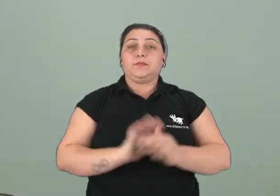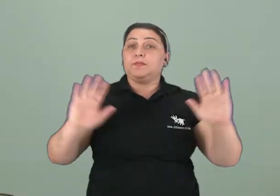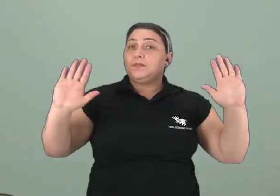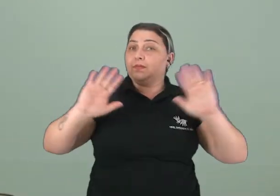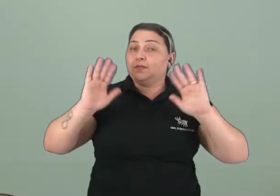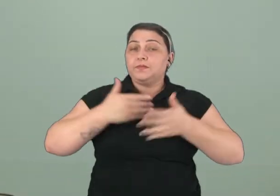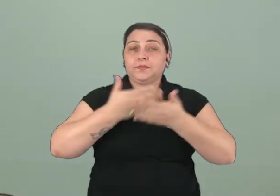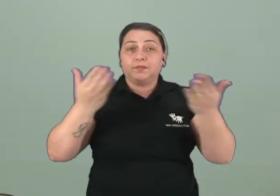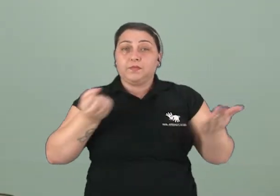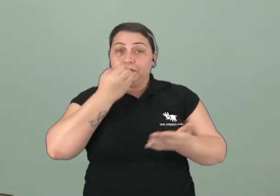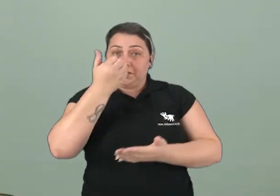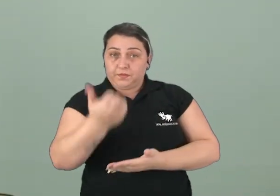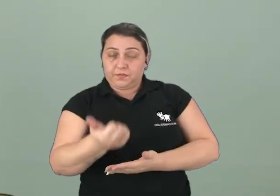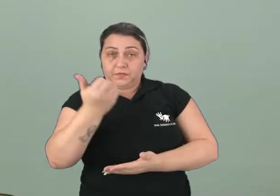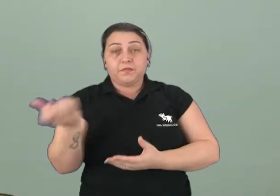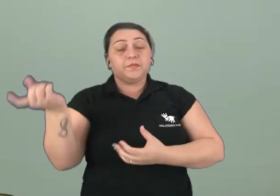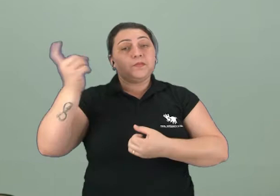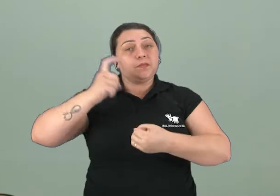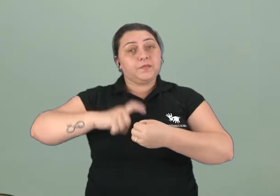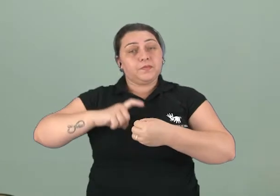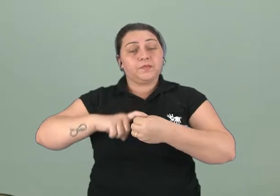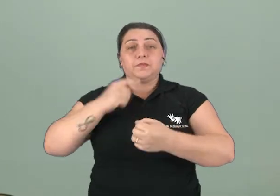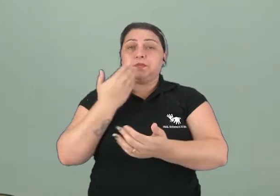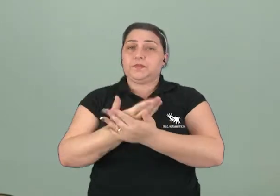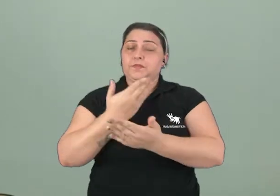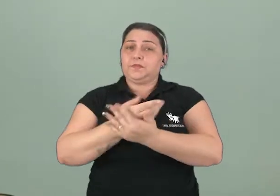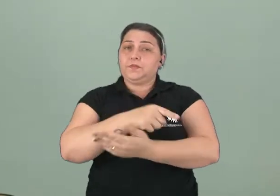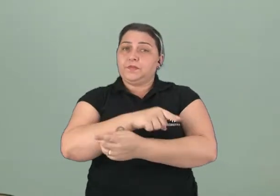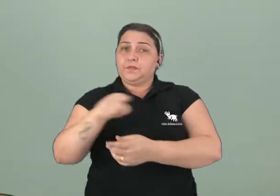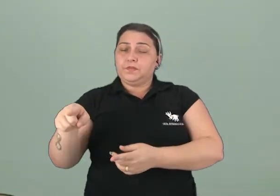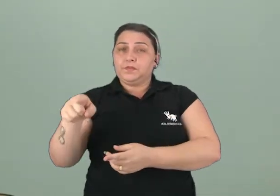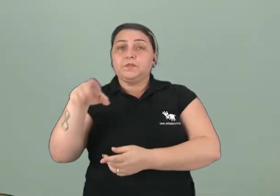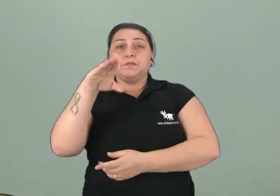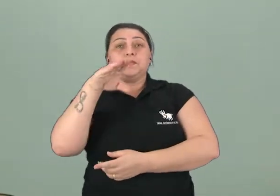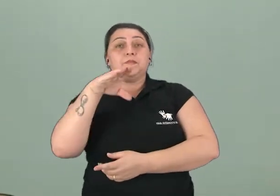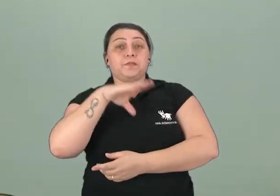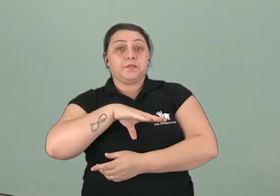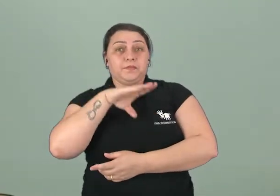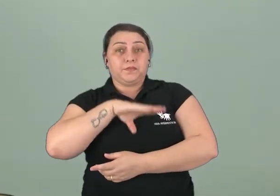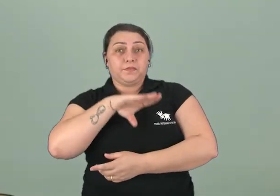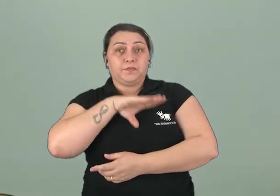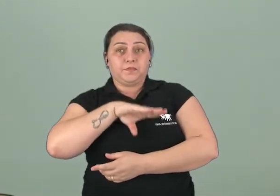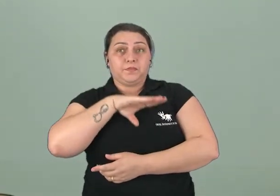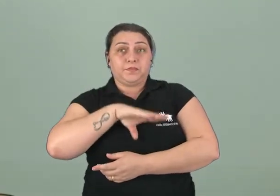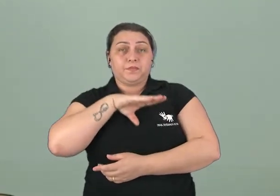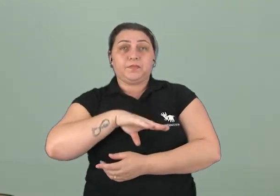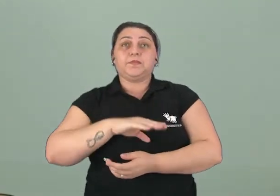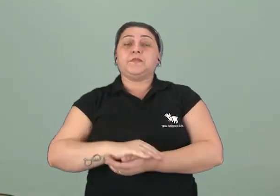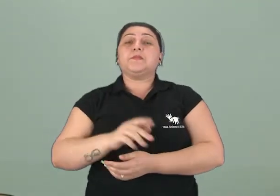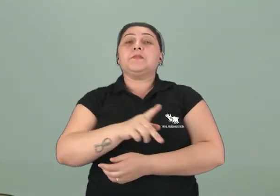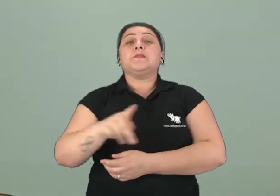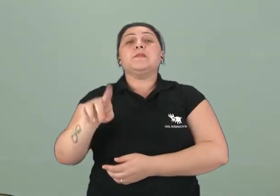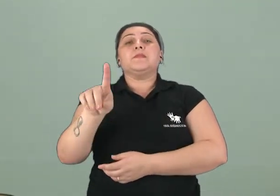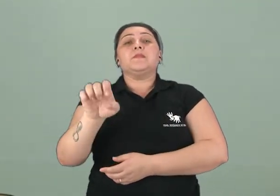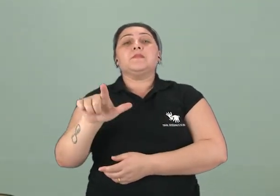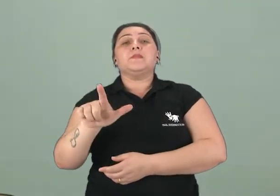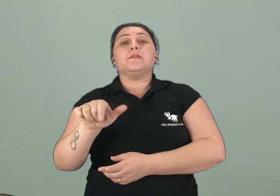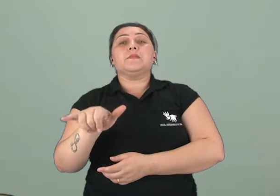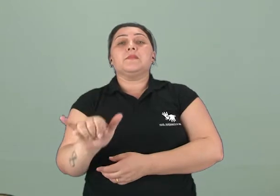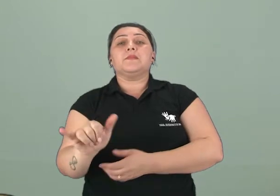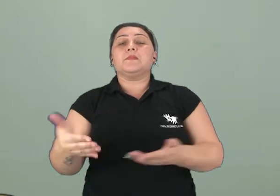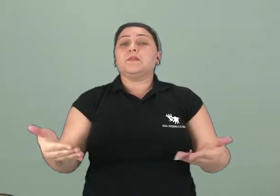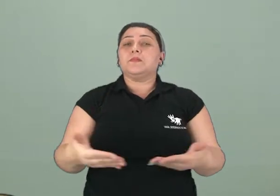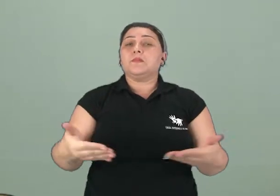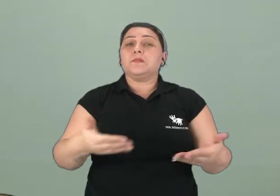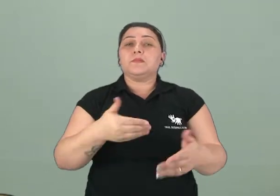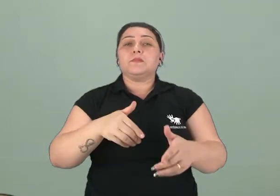o Olá pessoal tudo bem estou de volta para mais uma hora com vocês água aula de língua portuguesa sua professora délhi